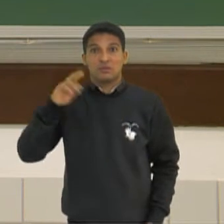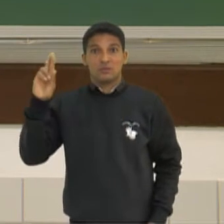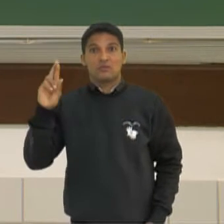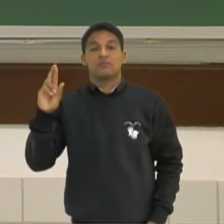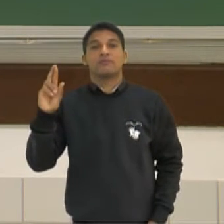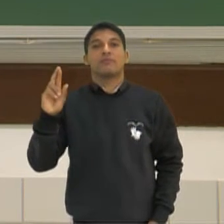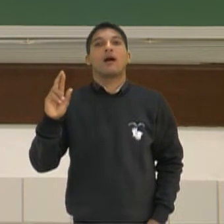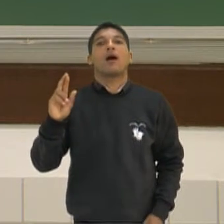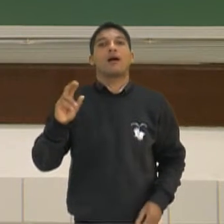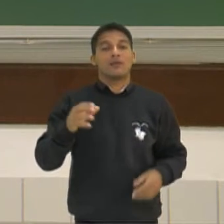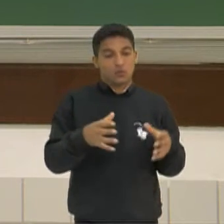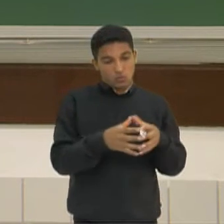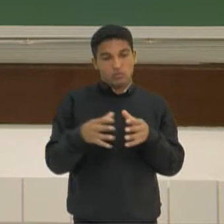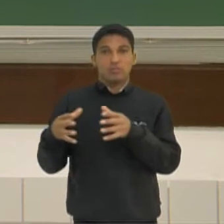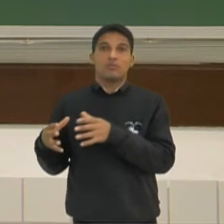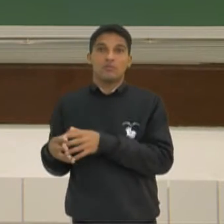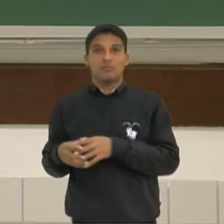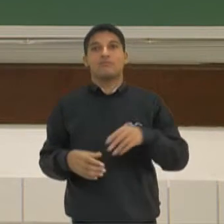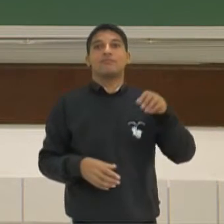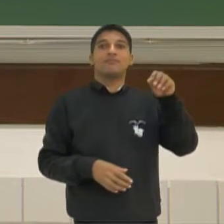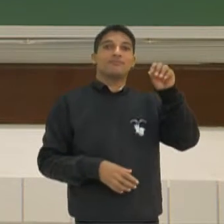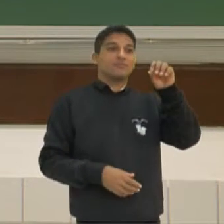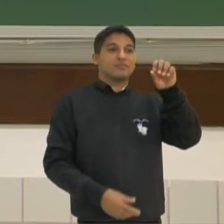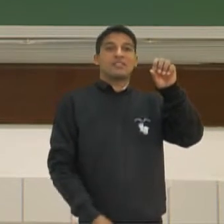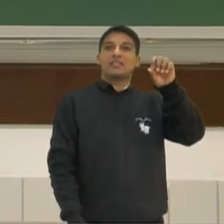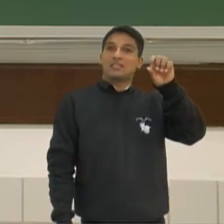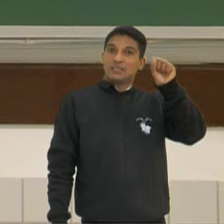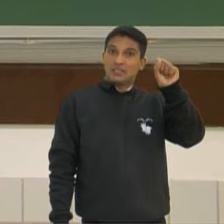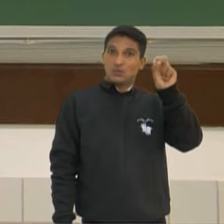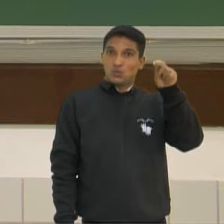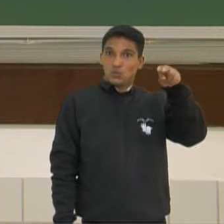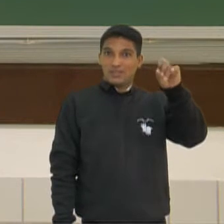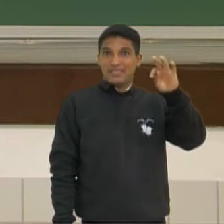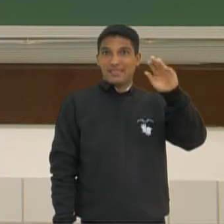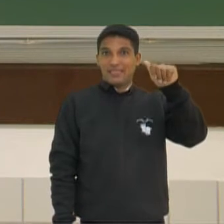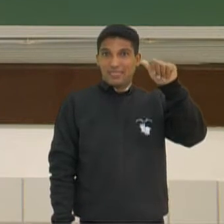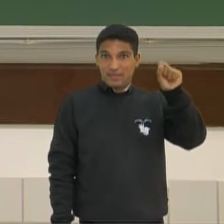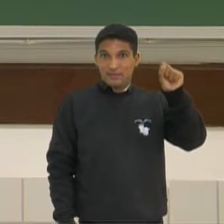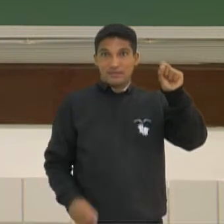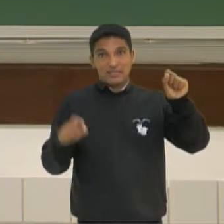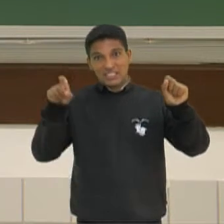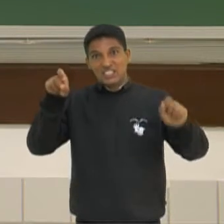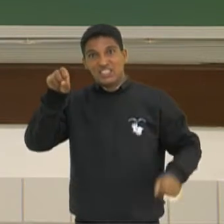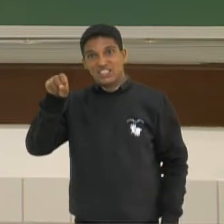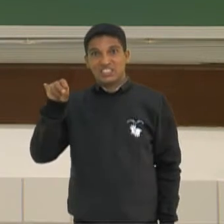os xiitas. Bom, e qual é a nossa grande